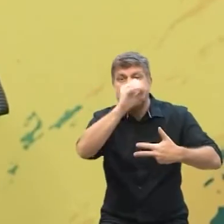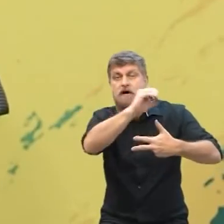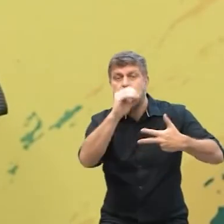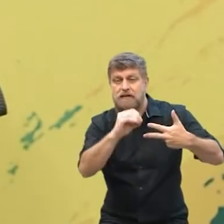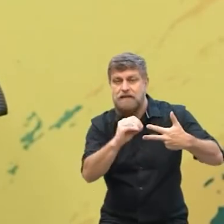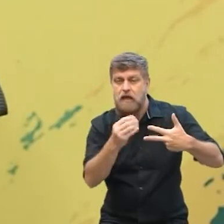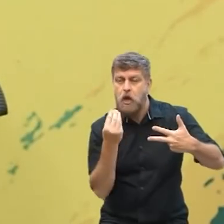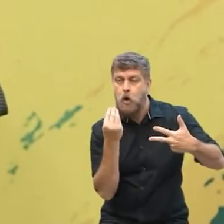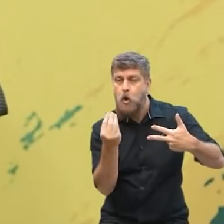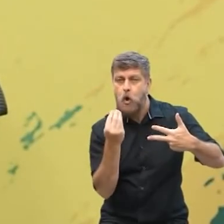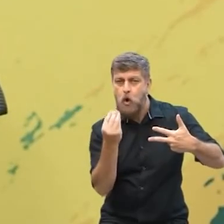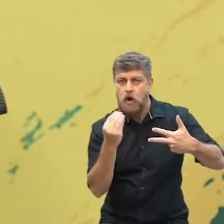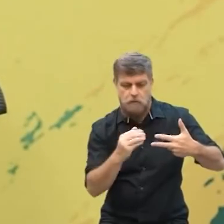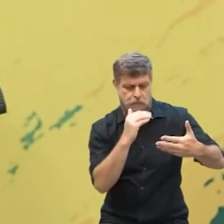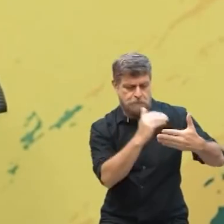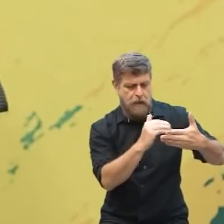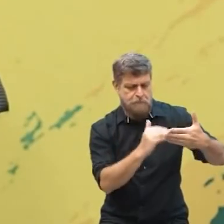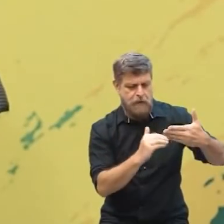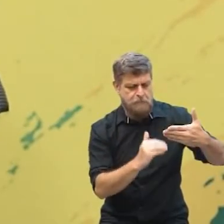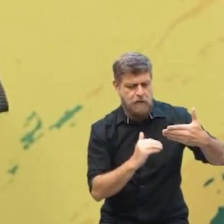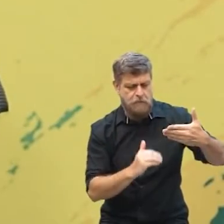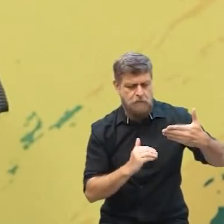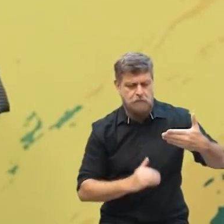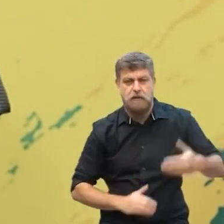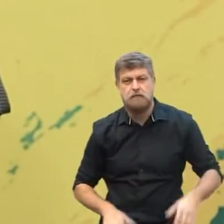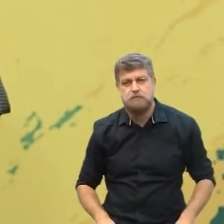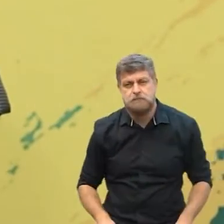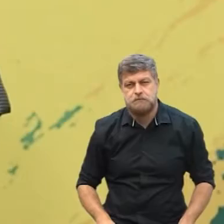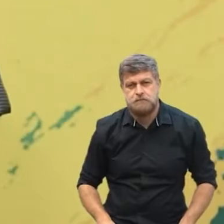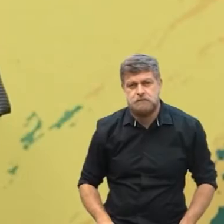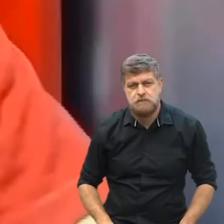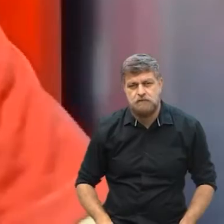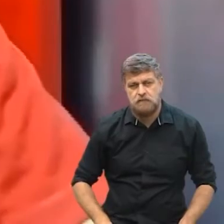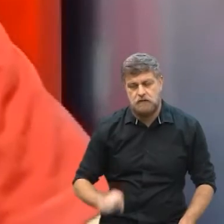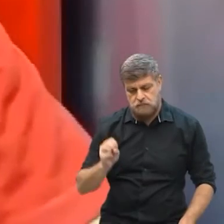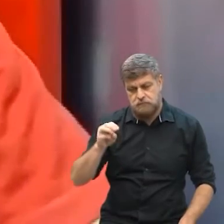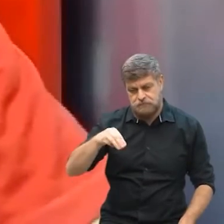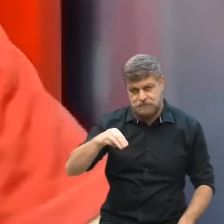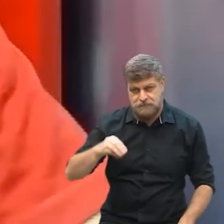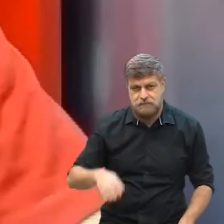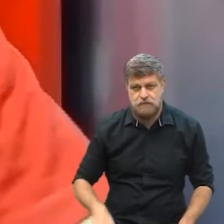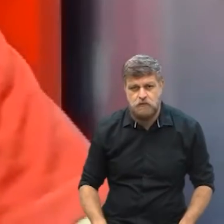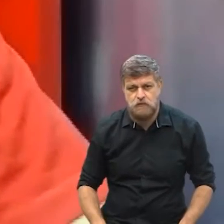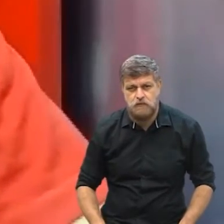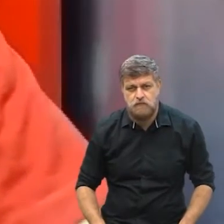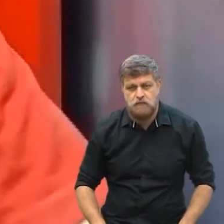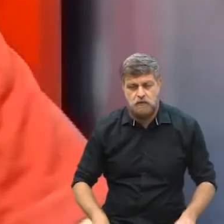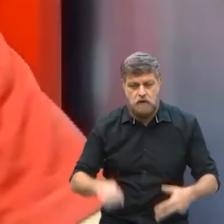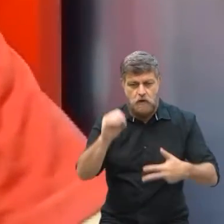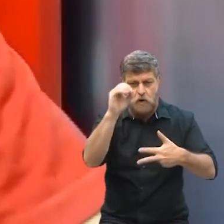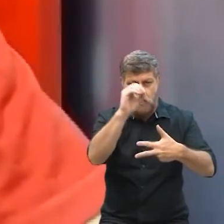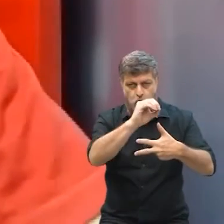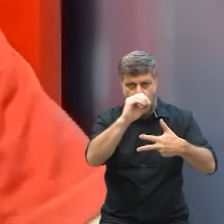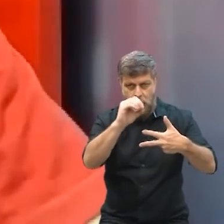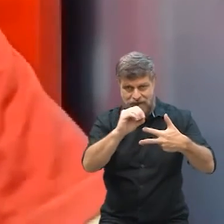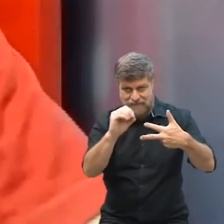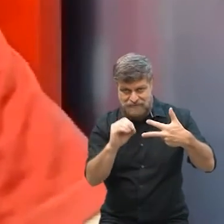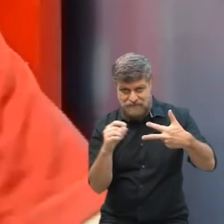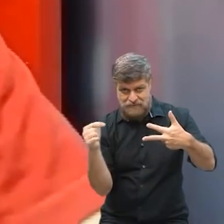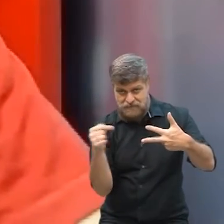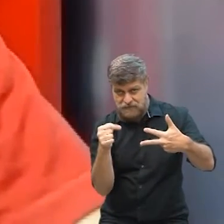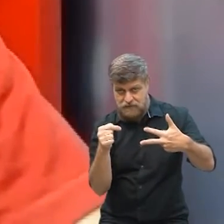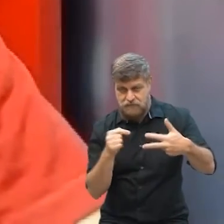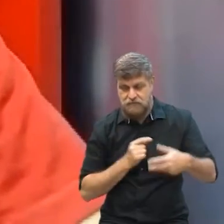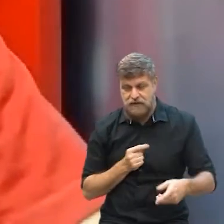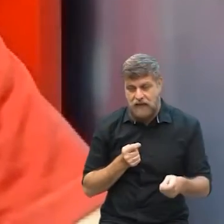Enem. Muita gente tem esse tipo de dúvida também, né, professor? Sim, o Enem, ele